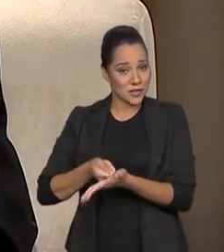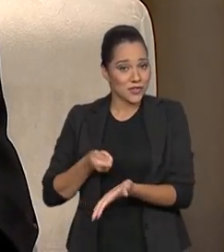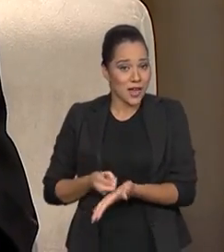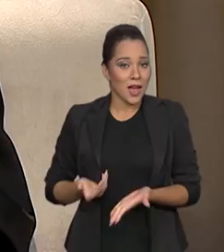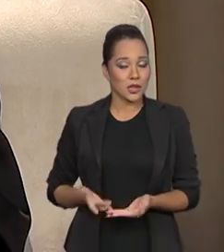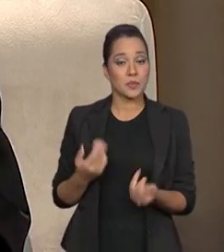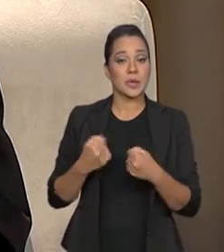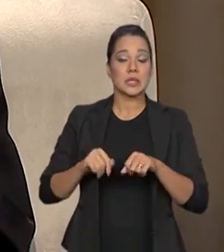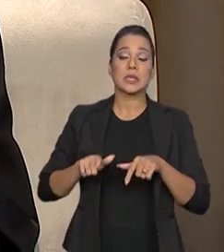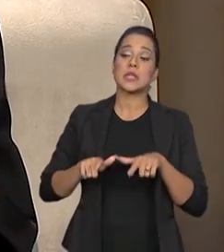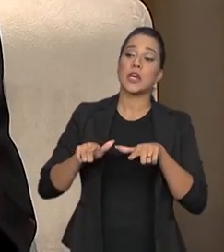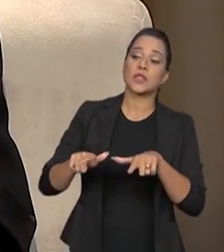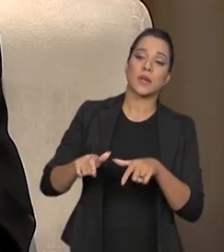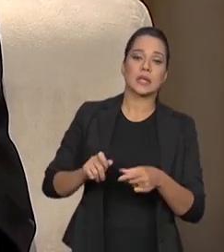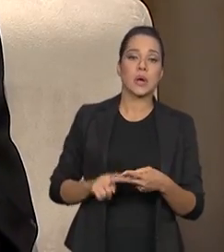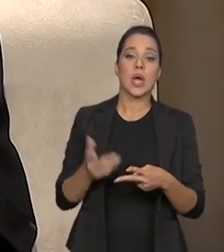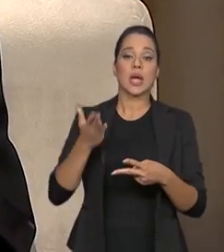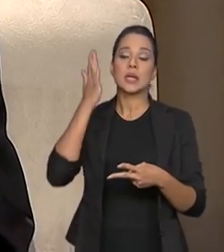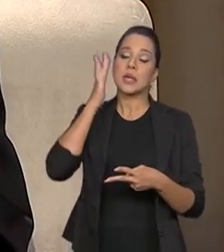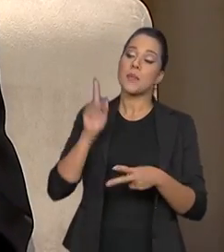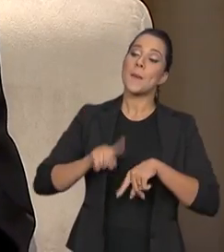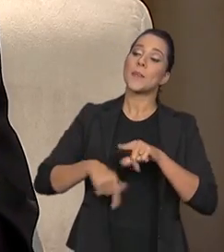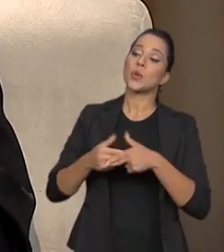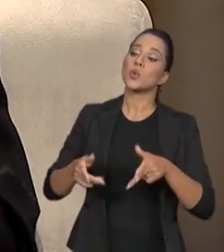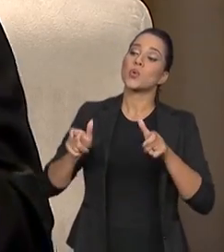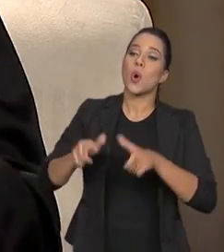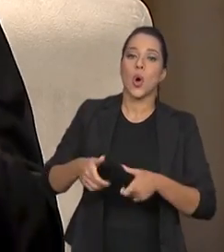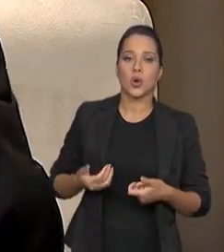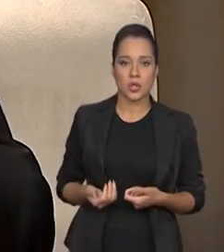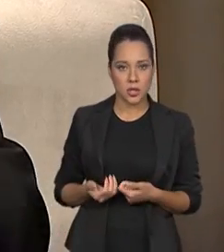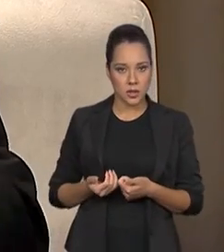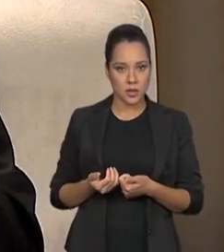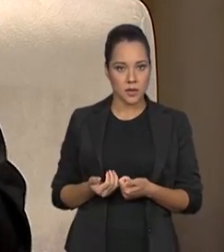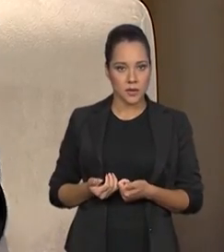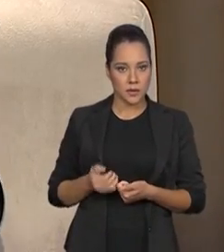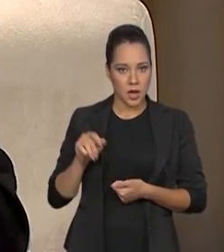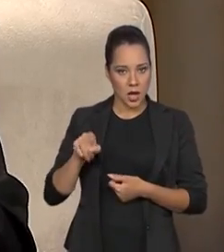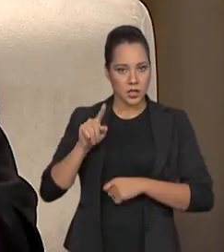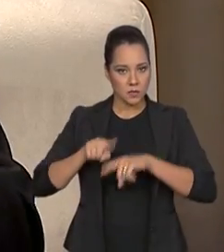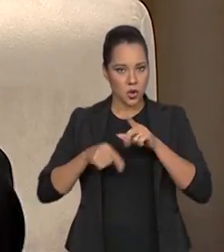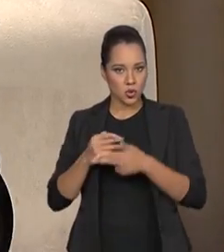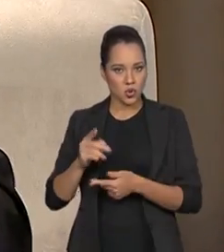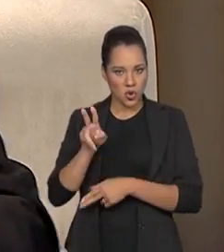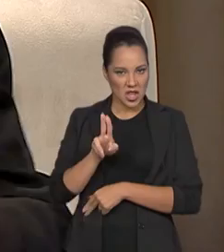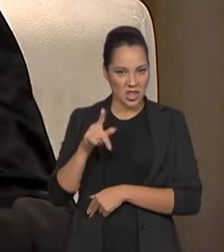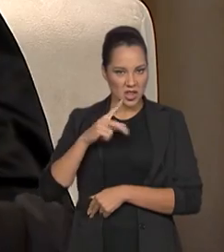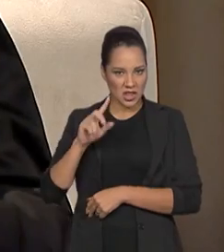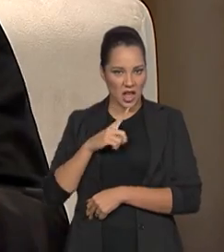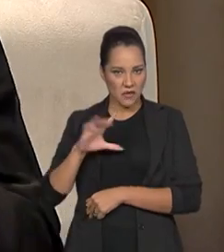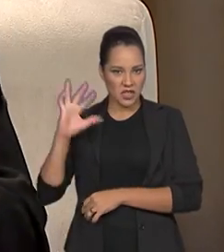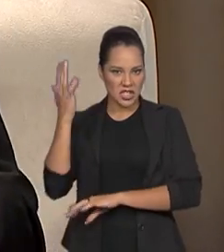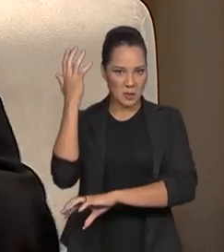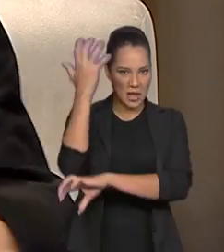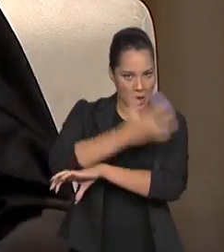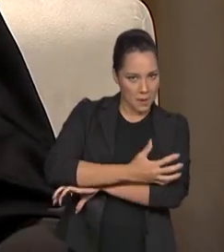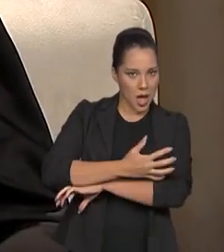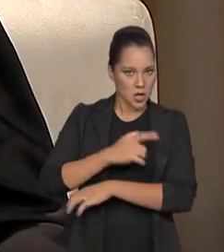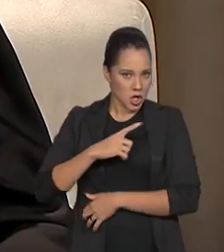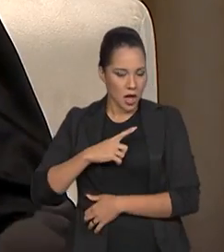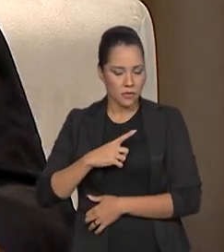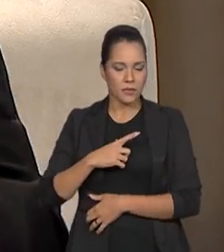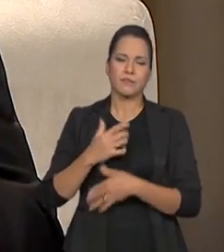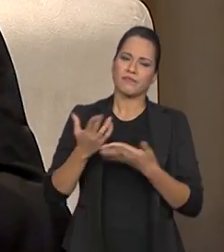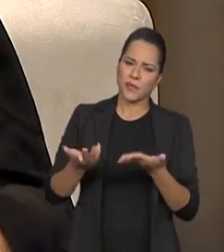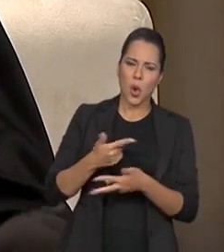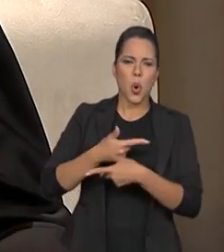exige certificação querem saber da onde veio o produto se se os desmatamento na hora de produzir isso são tendências que